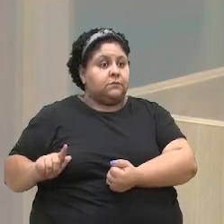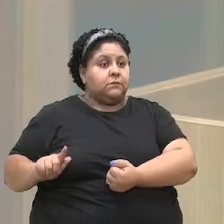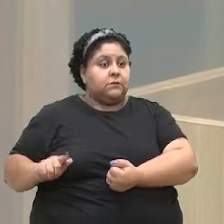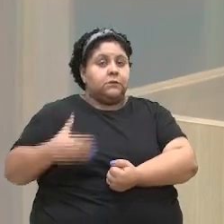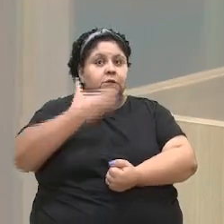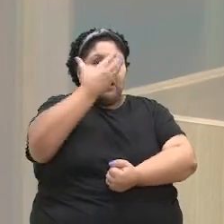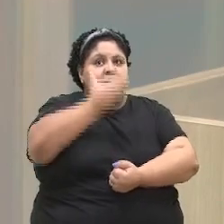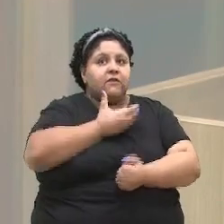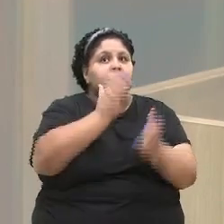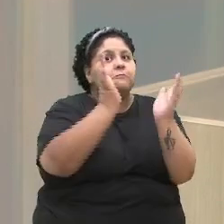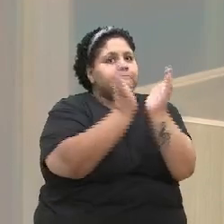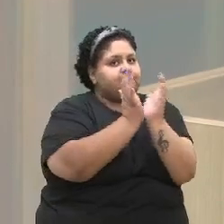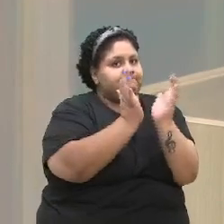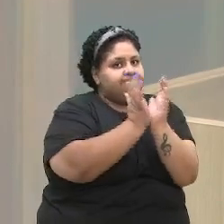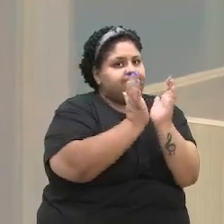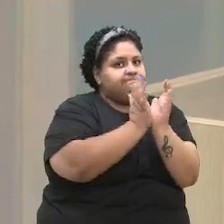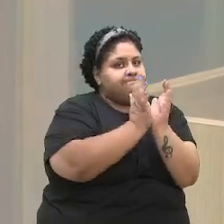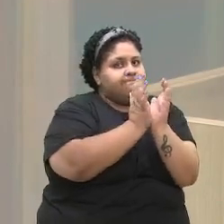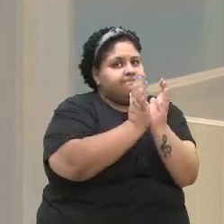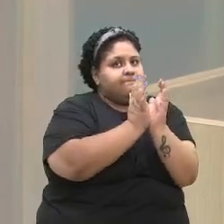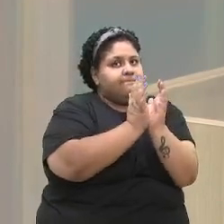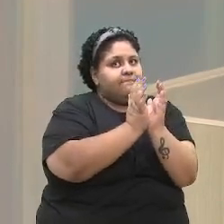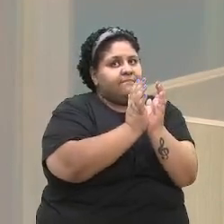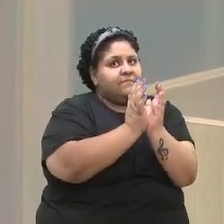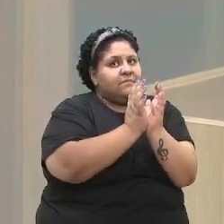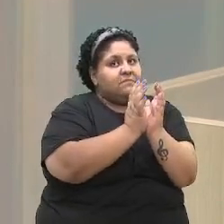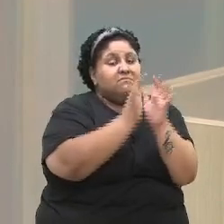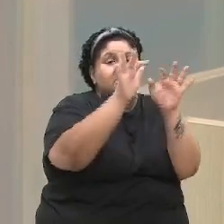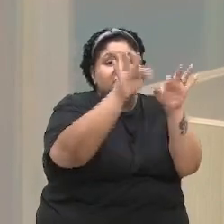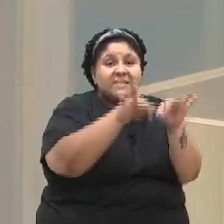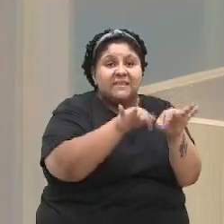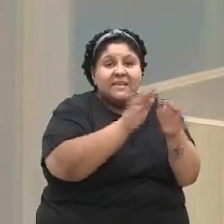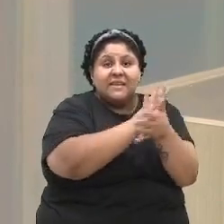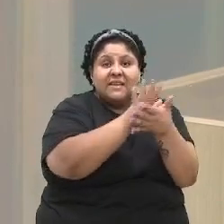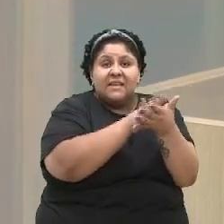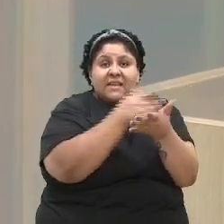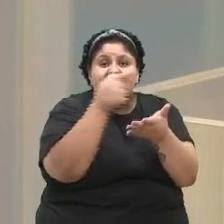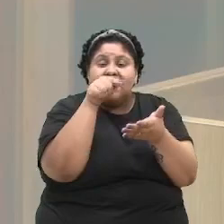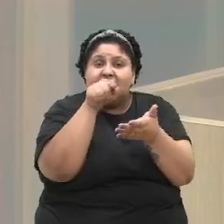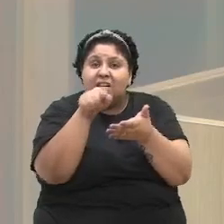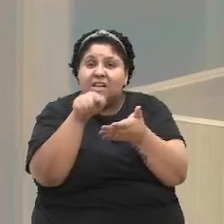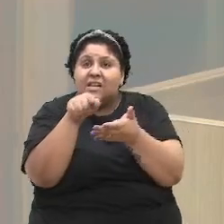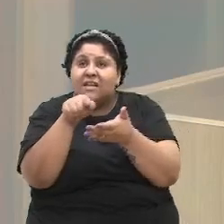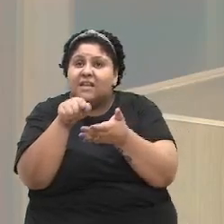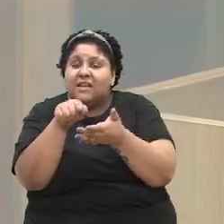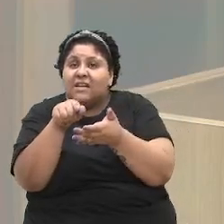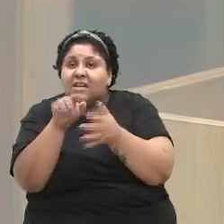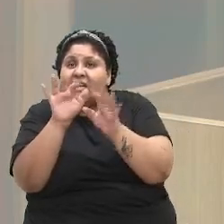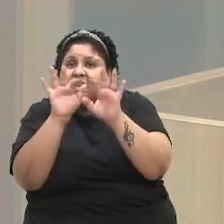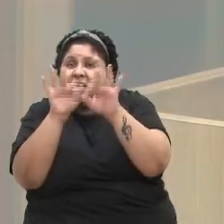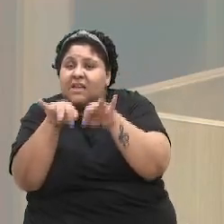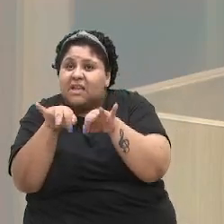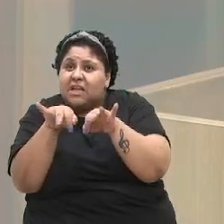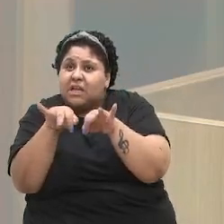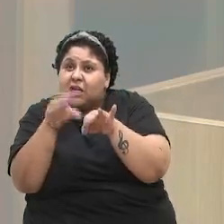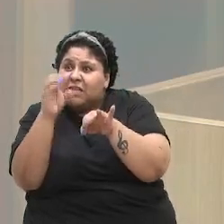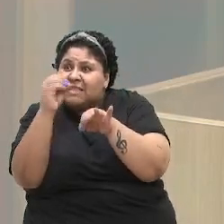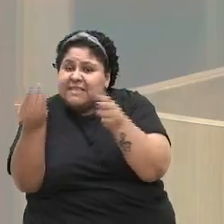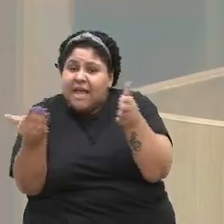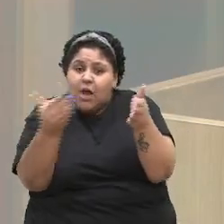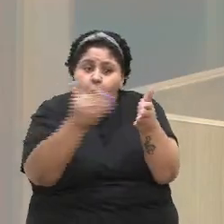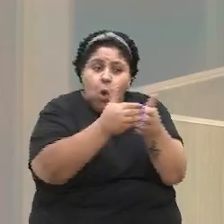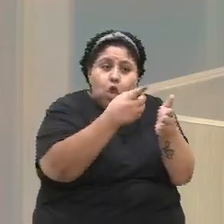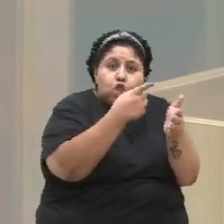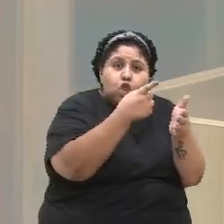frutas e verduras e hortaliças são isentas e do isento Senhor passa de 0 a